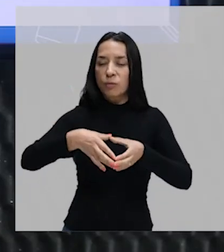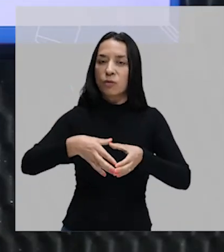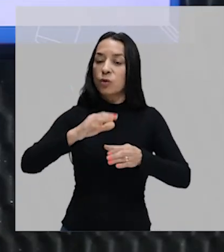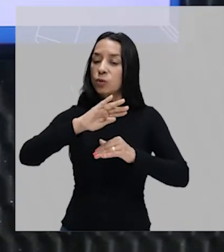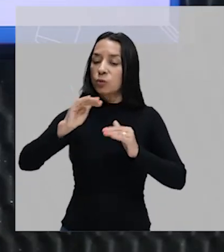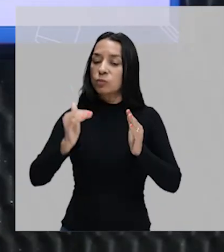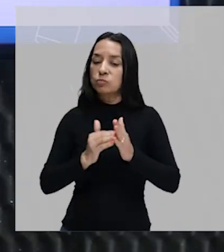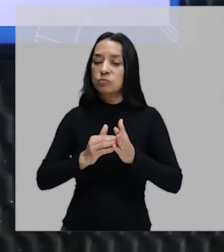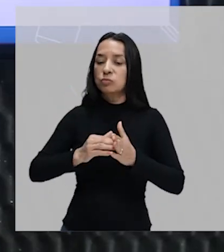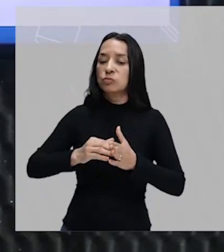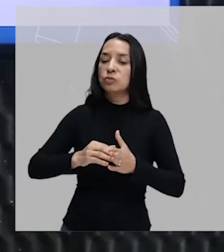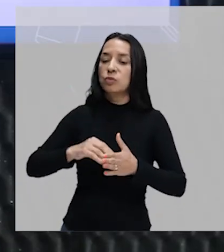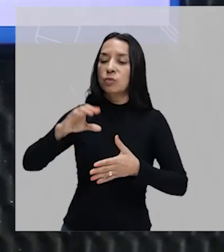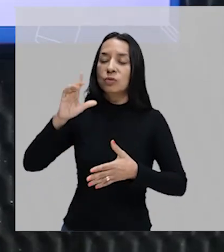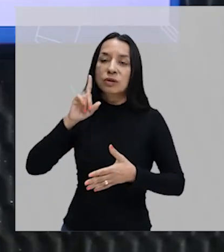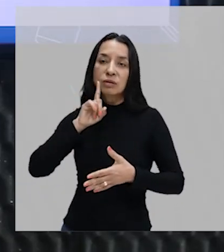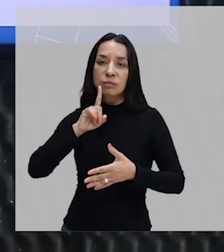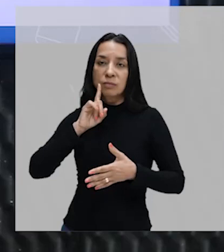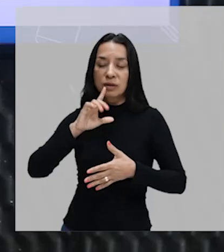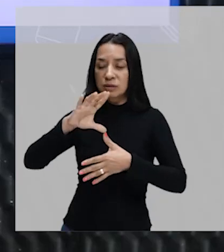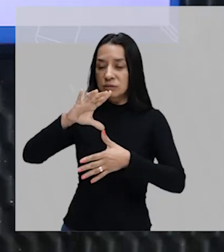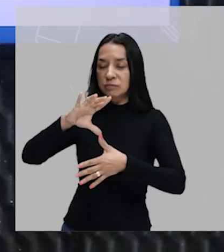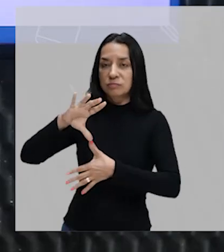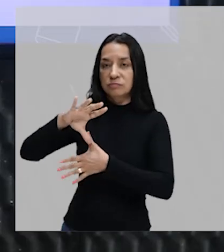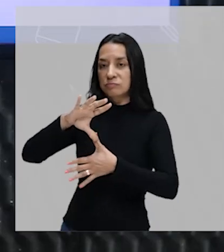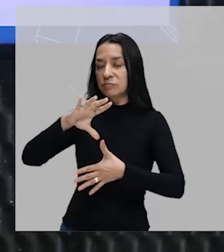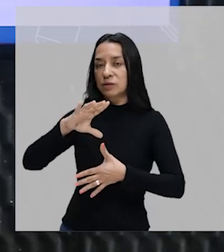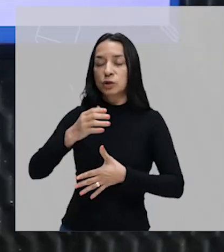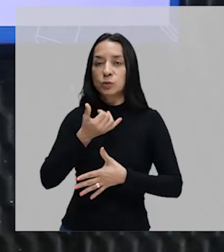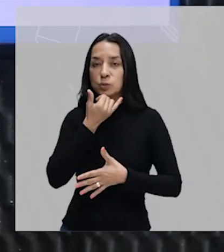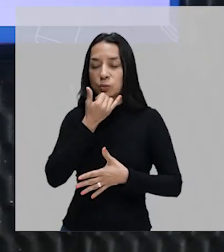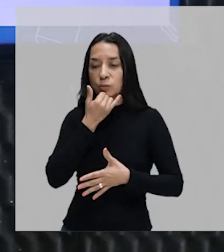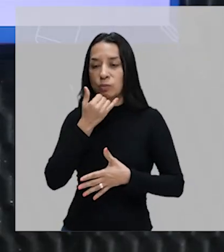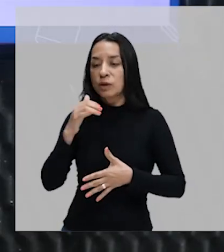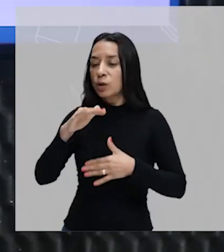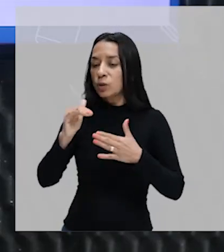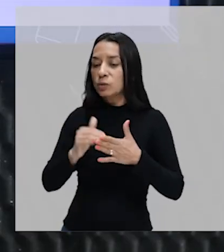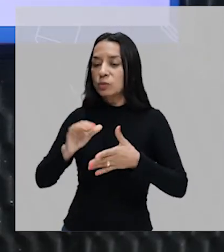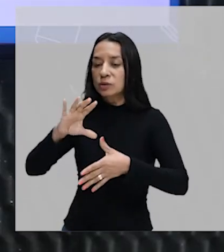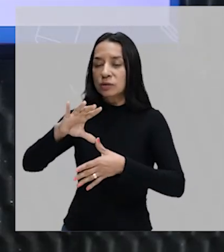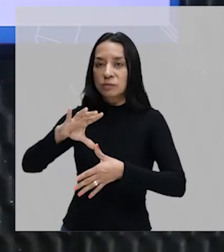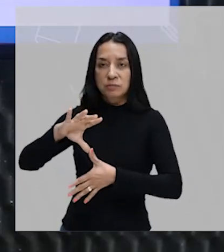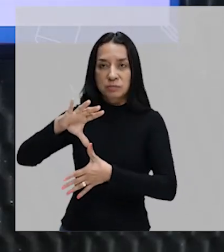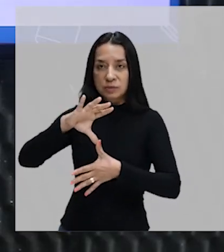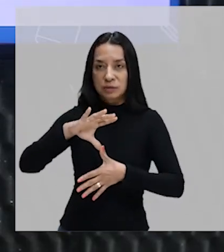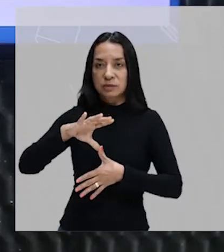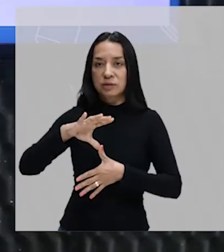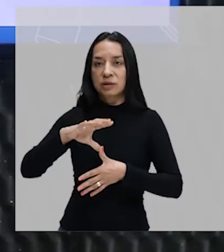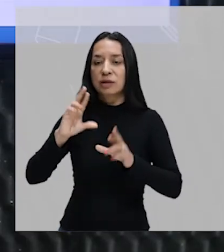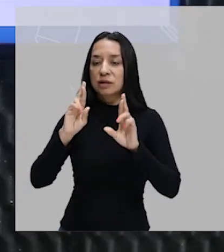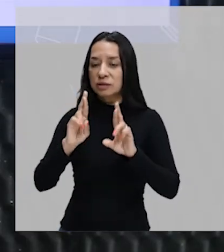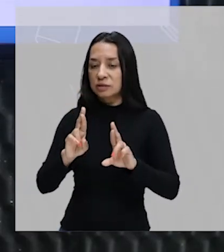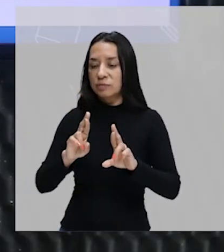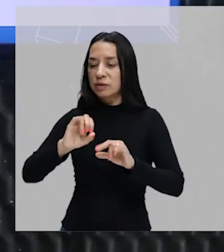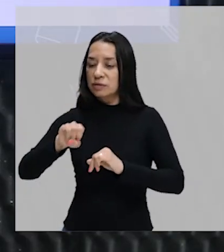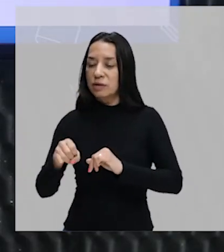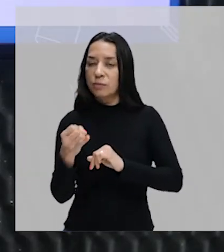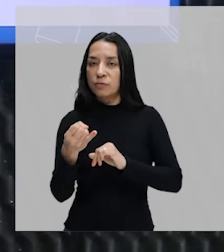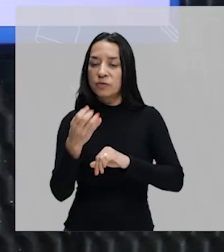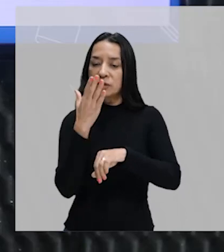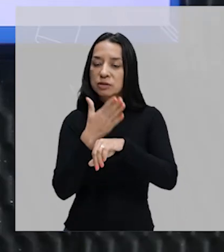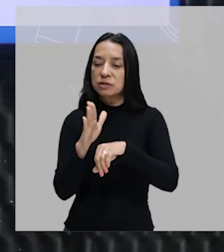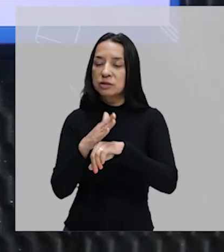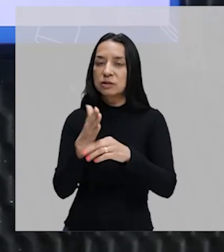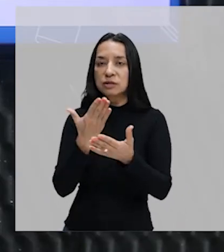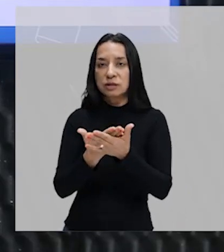América, tá? Porque você não vai se enganar. Então, eu espero muito que vocês aproveitem e treinem essa aula, porque